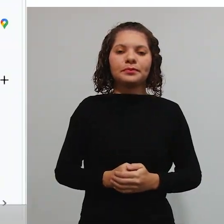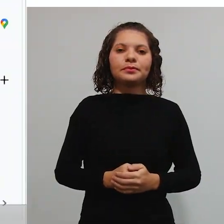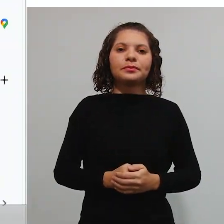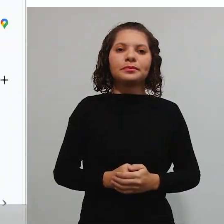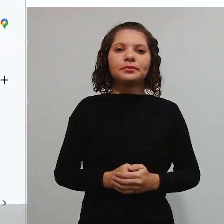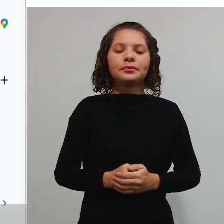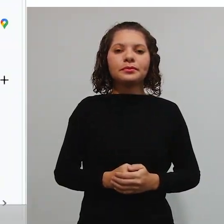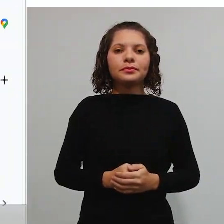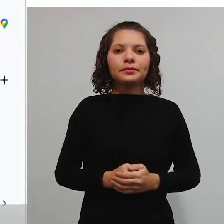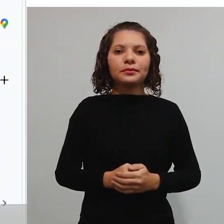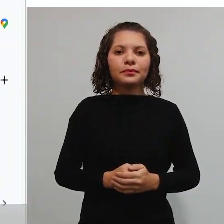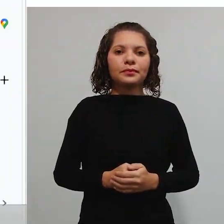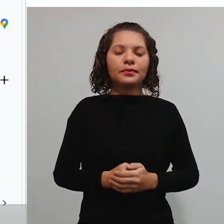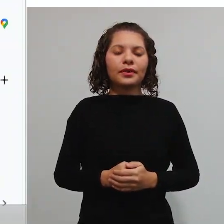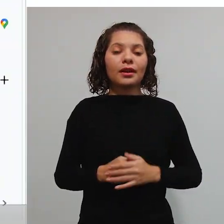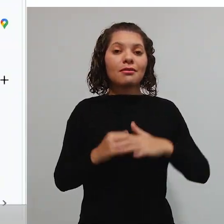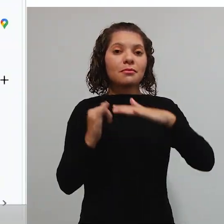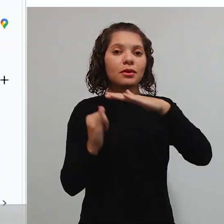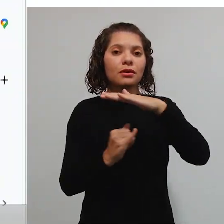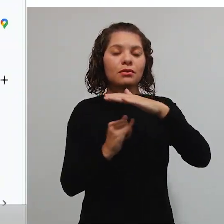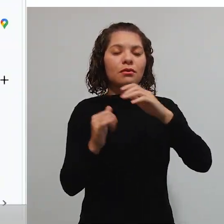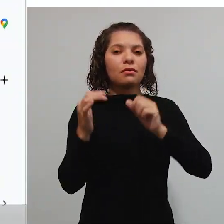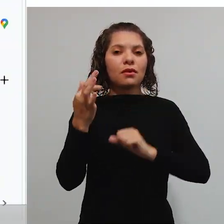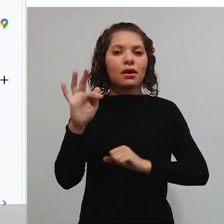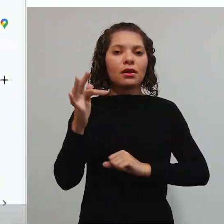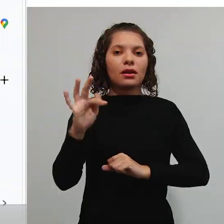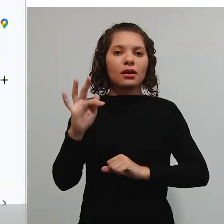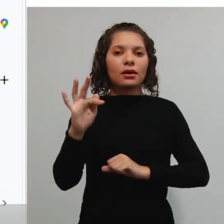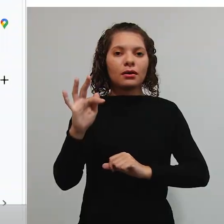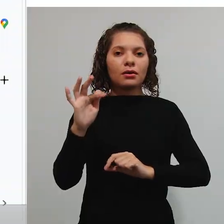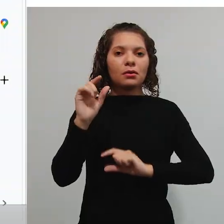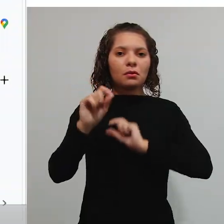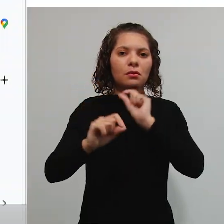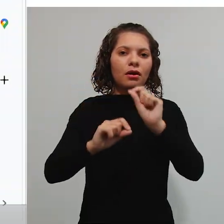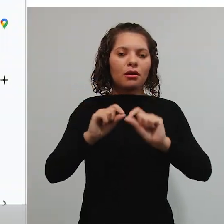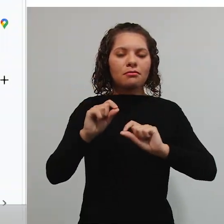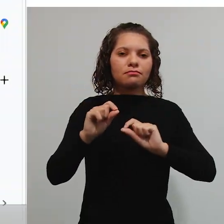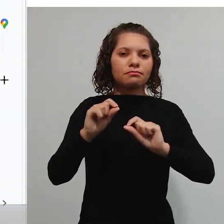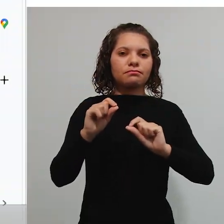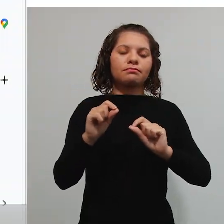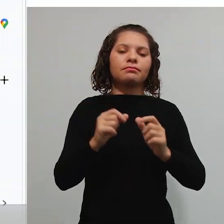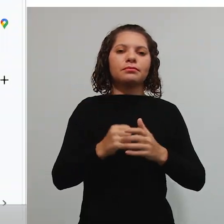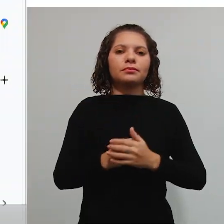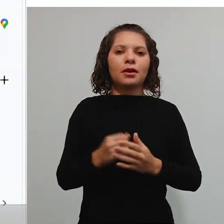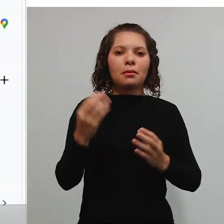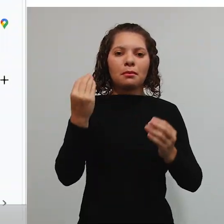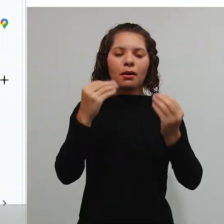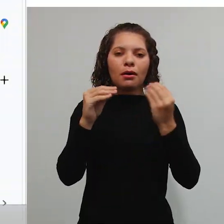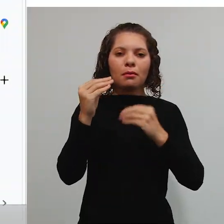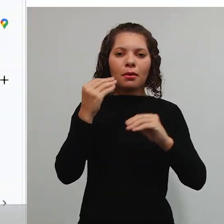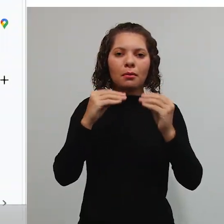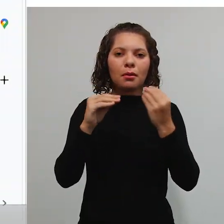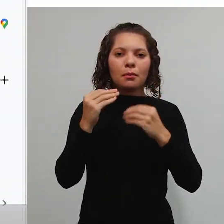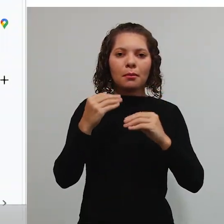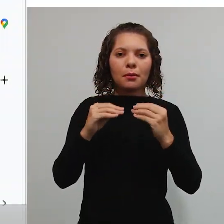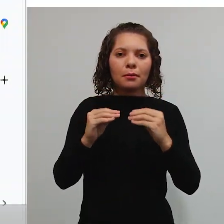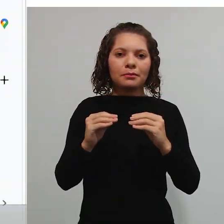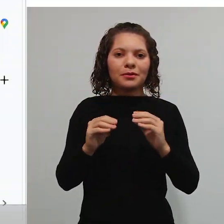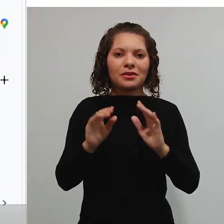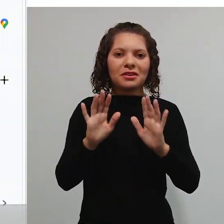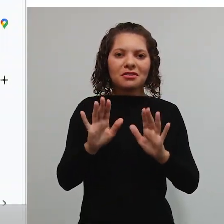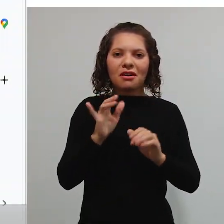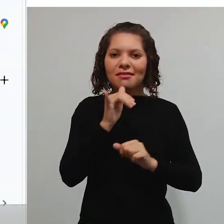Instituto Federal de, blá, blá,